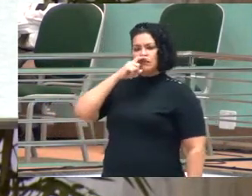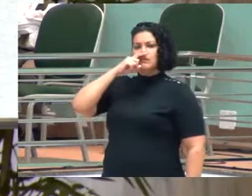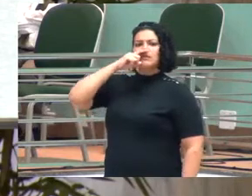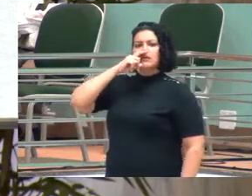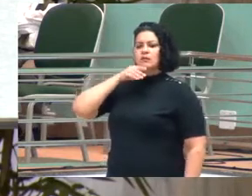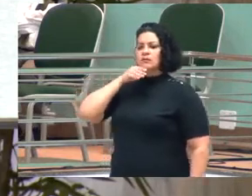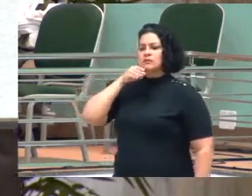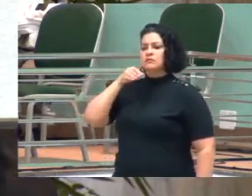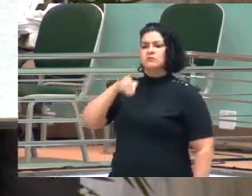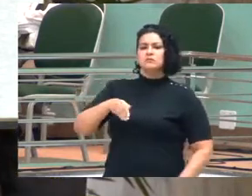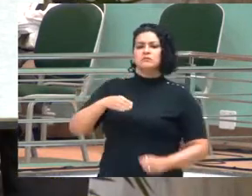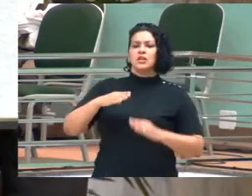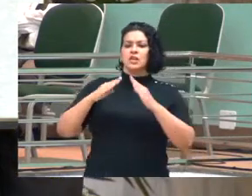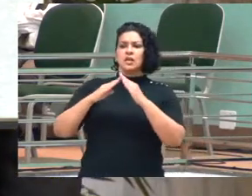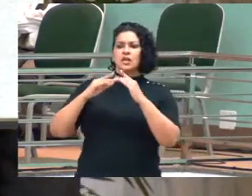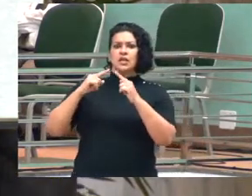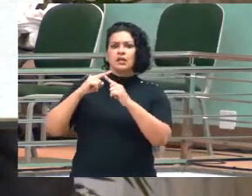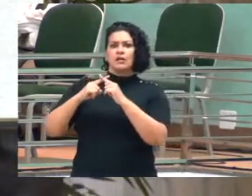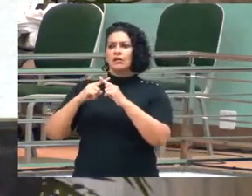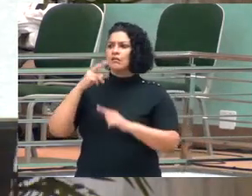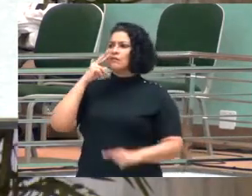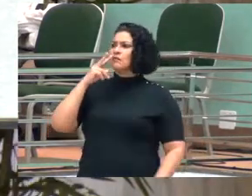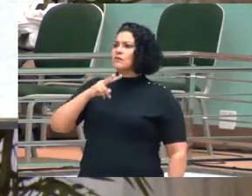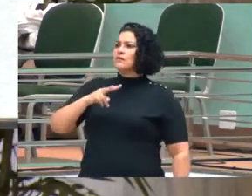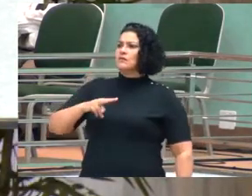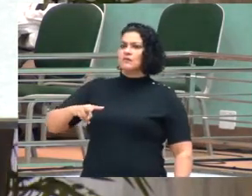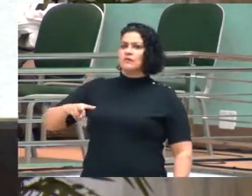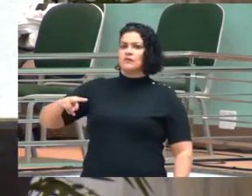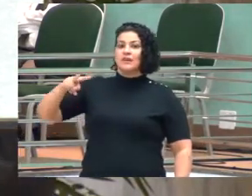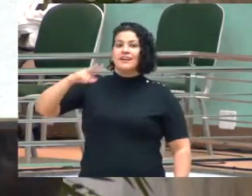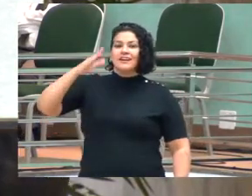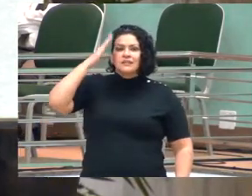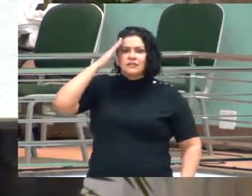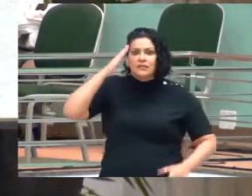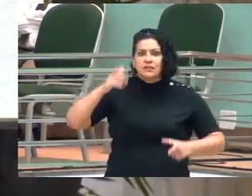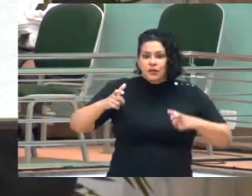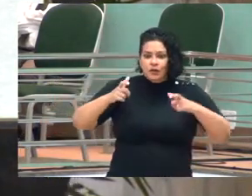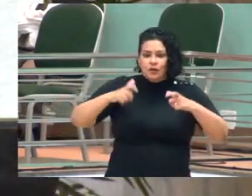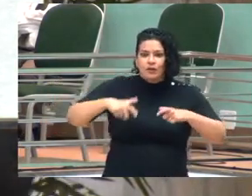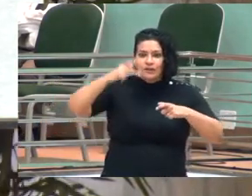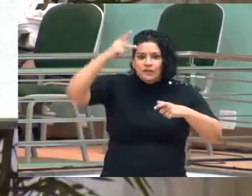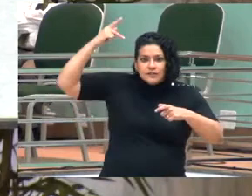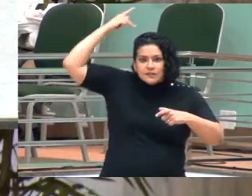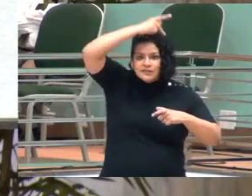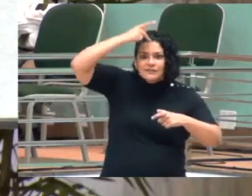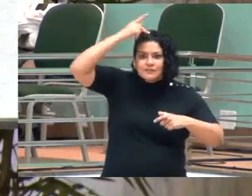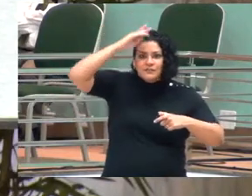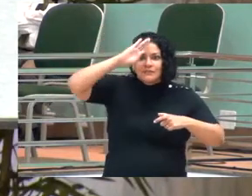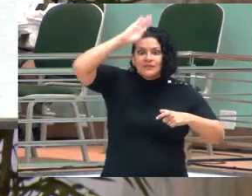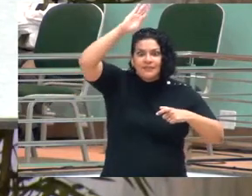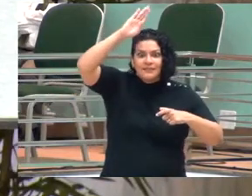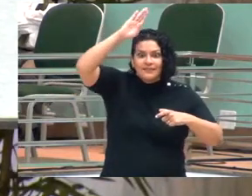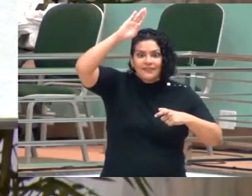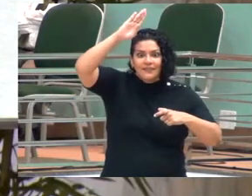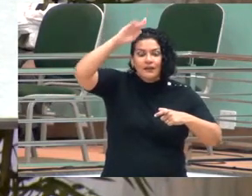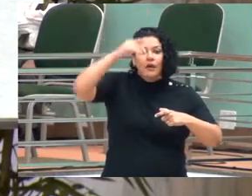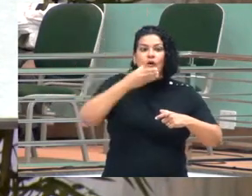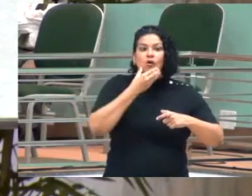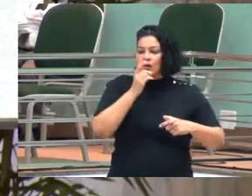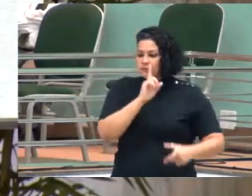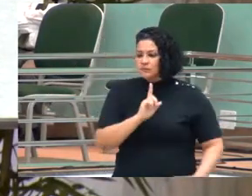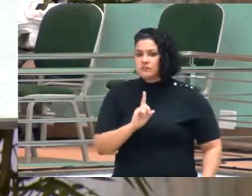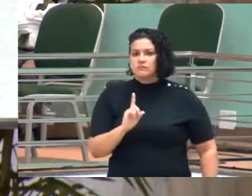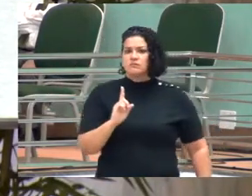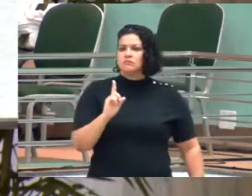Após sair de lá no outro dia, ele convocou os sacerdotes, pediu para que purificassem o templo e voltassem a